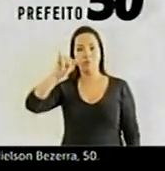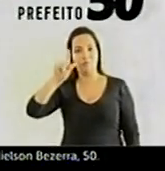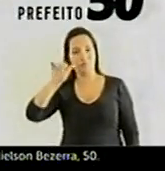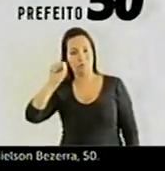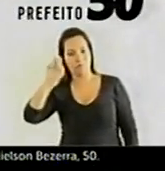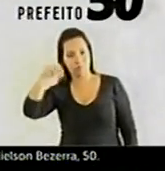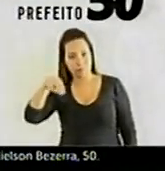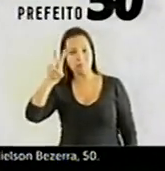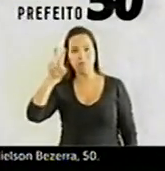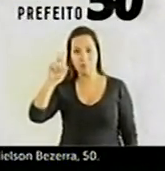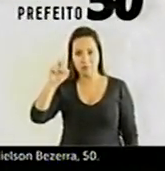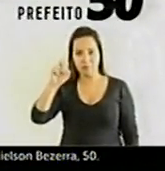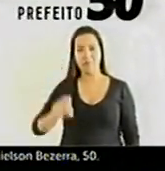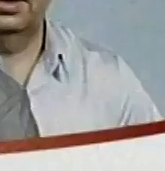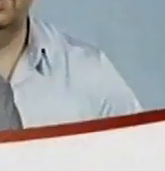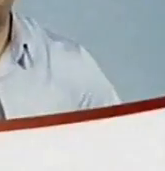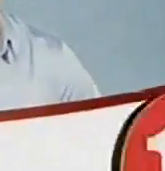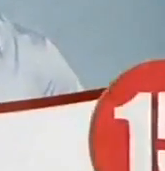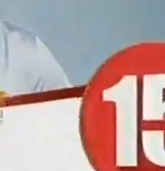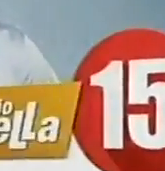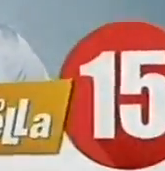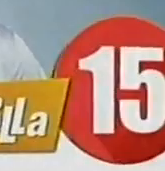prefeito, professor Nielson Bezerra, 50.